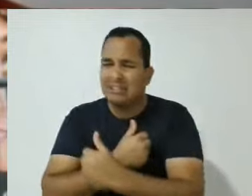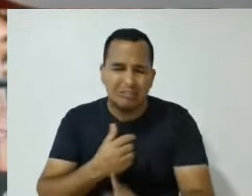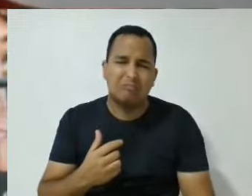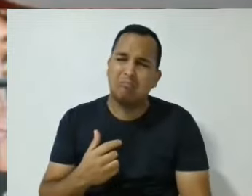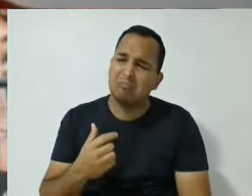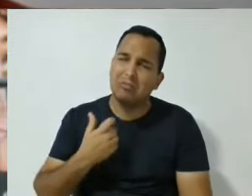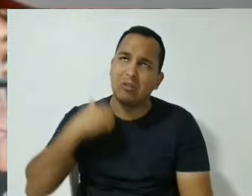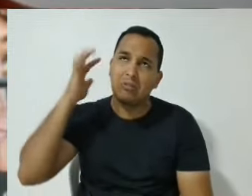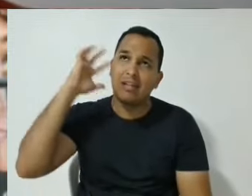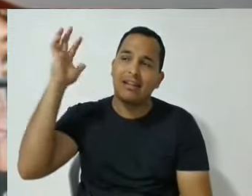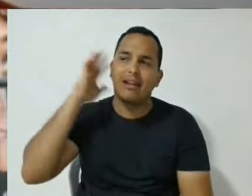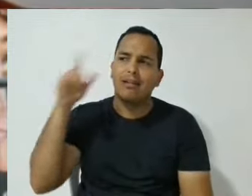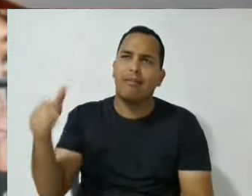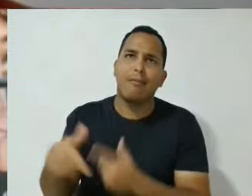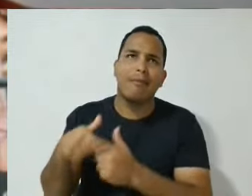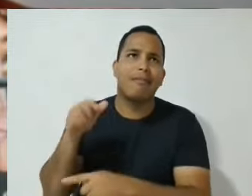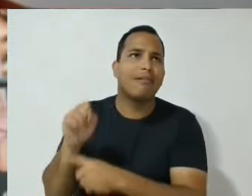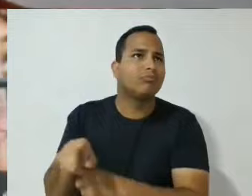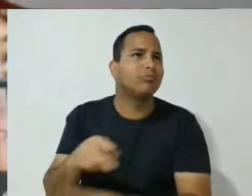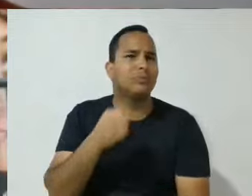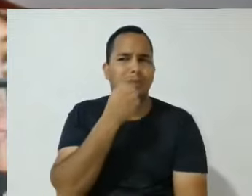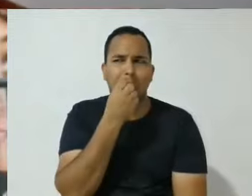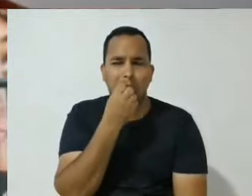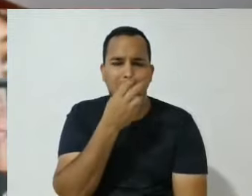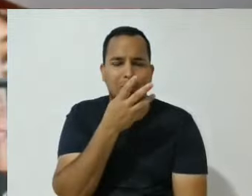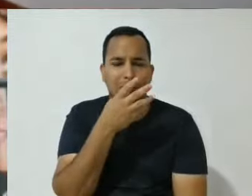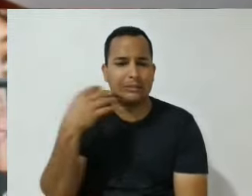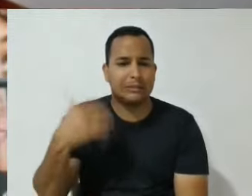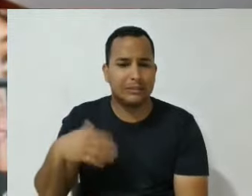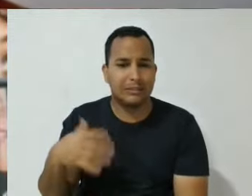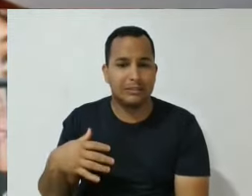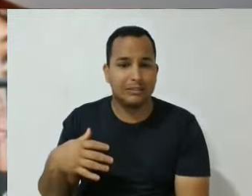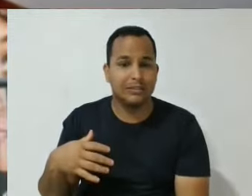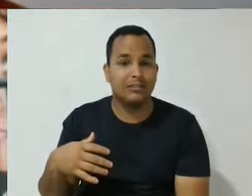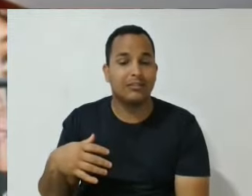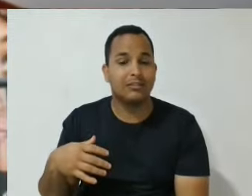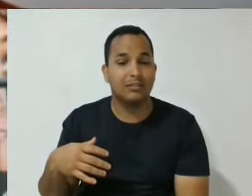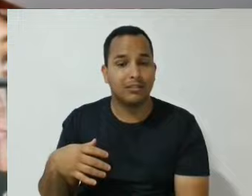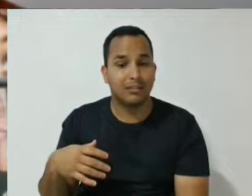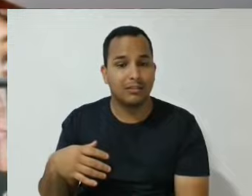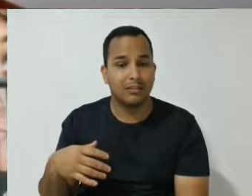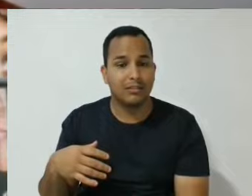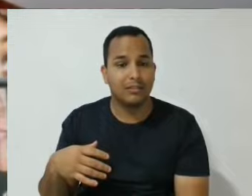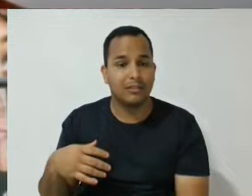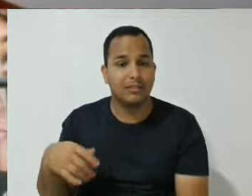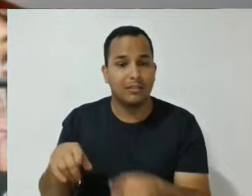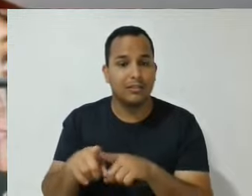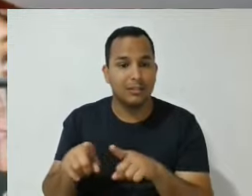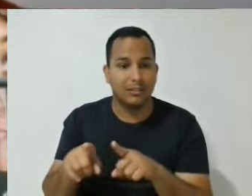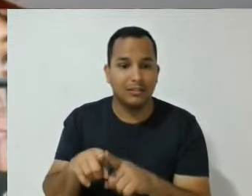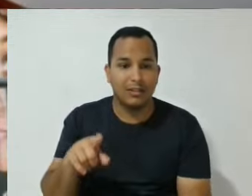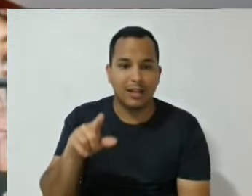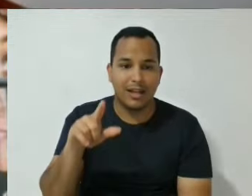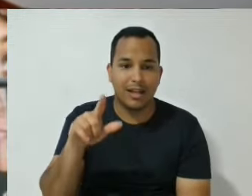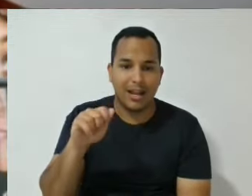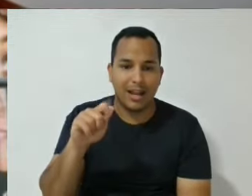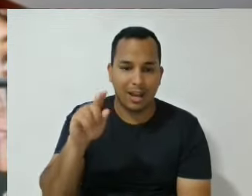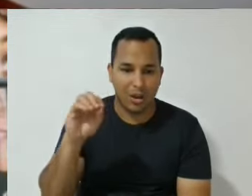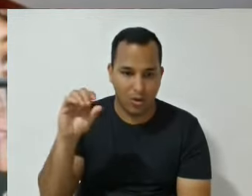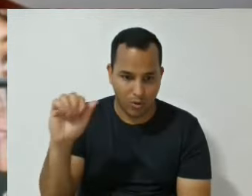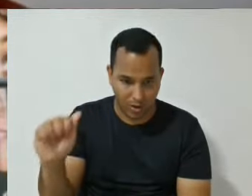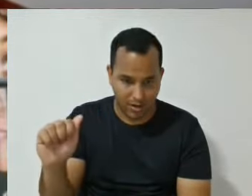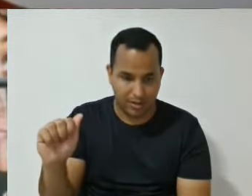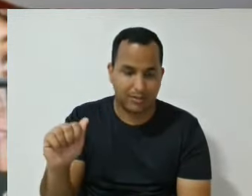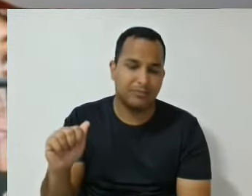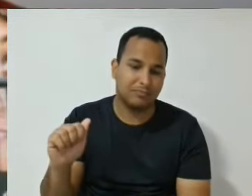trabalhar num lugar desse. Então, foi o primeiro lugar. Paloma, Paloma do Lagoa. Afonso. Fiquei,